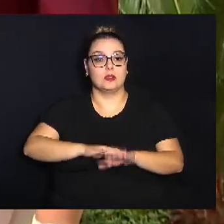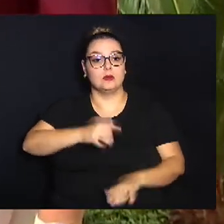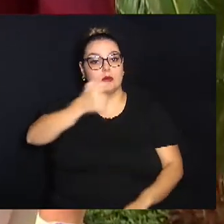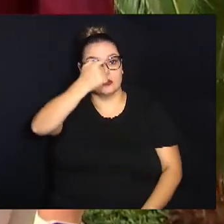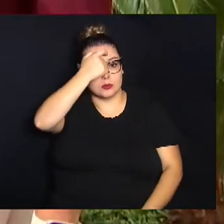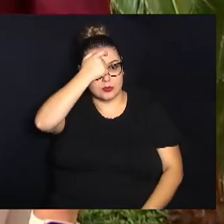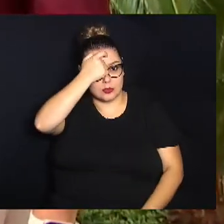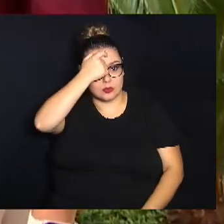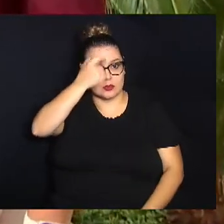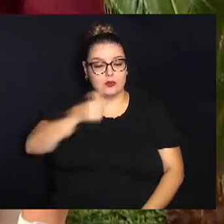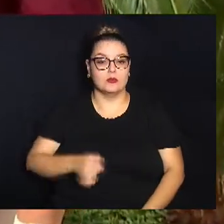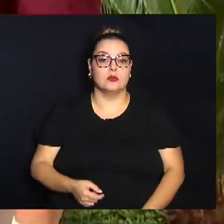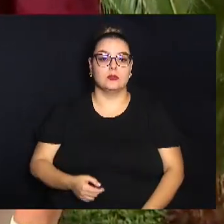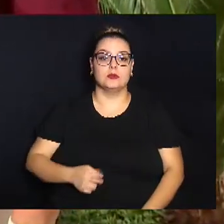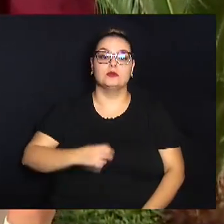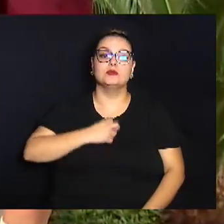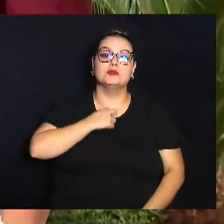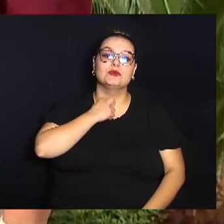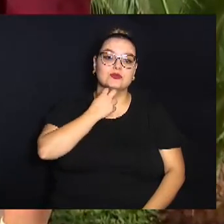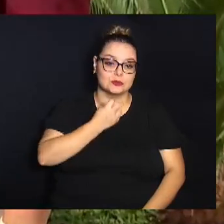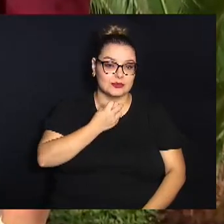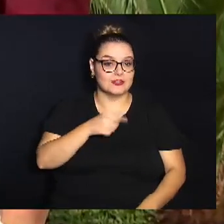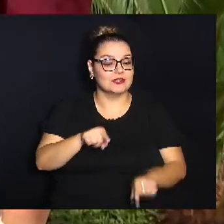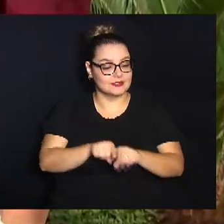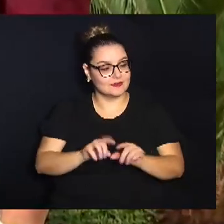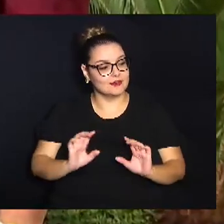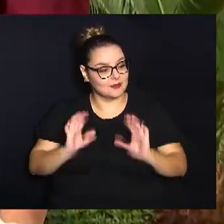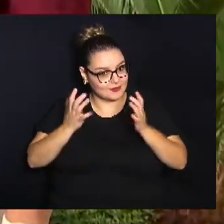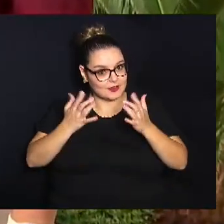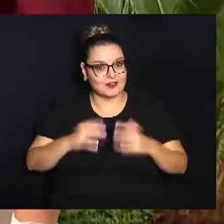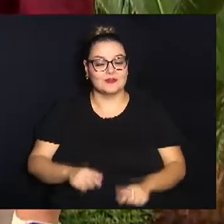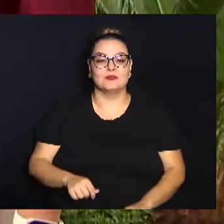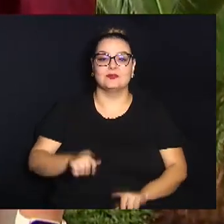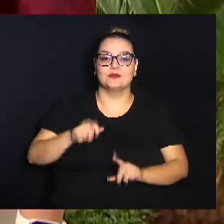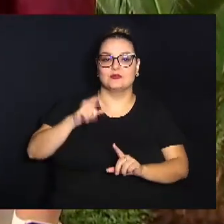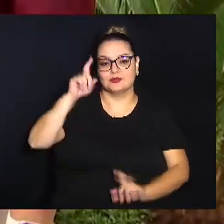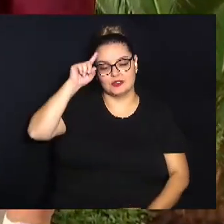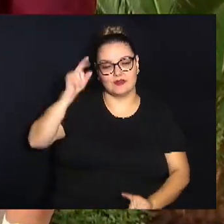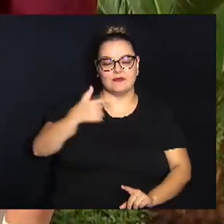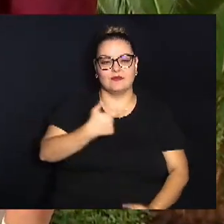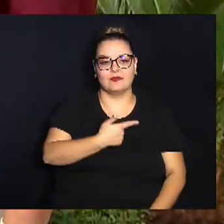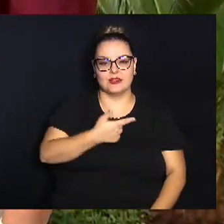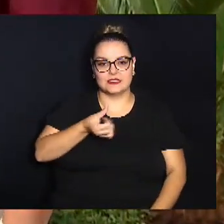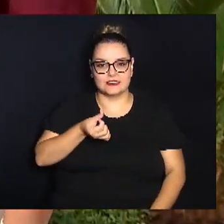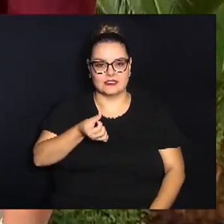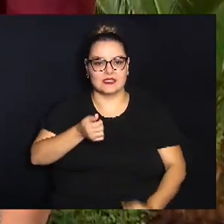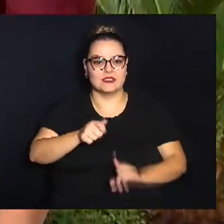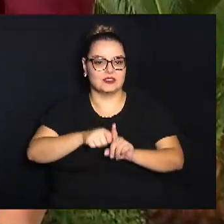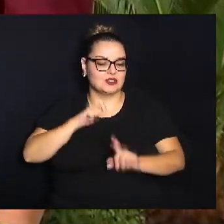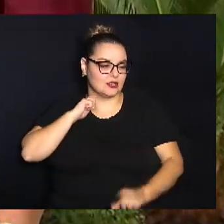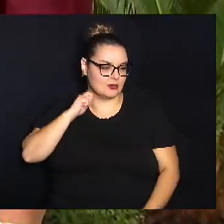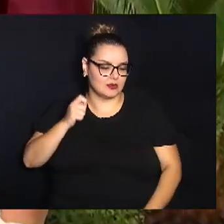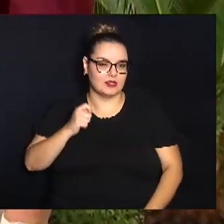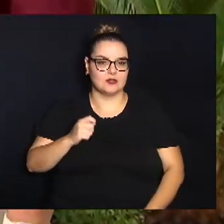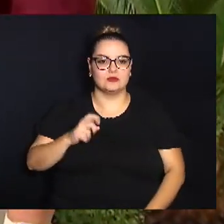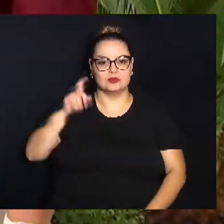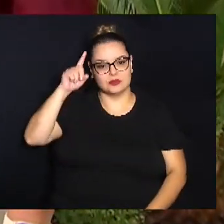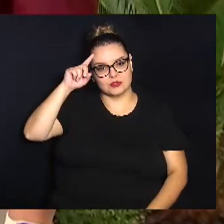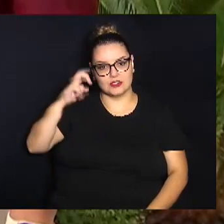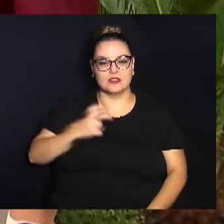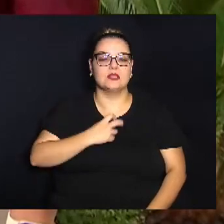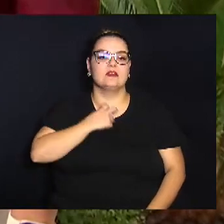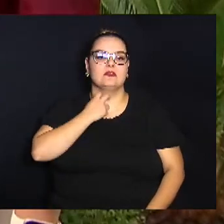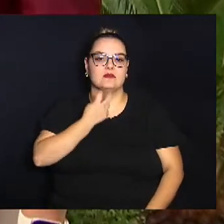conscientização sobre a voz, que nesse mês também é comemorado, né, no dia 26 de abril, o Dia da Voz. E a gente foi fazer um VT mais cedo para